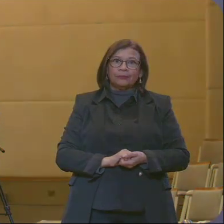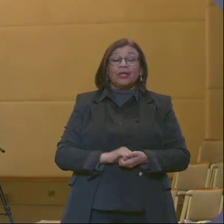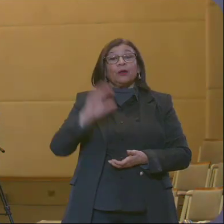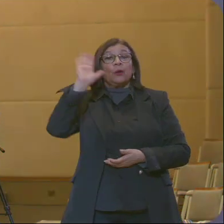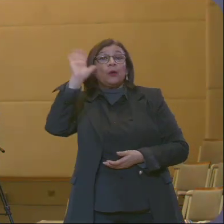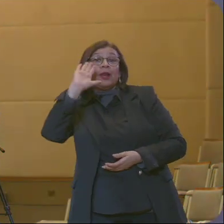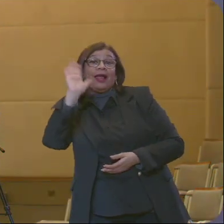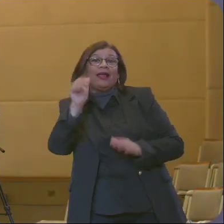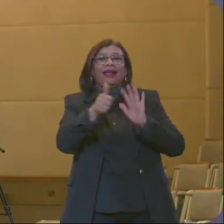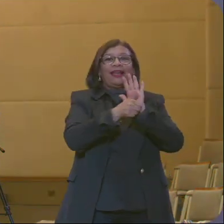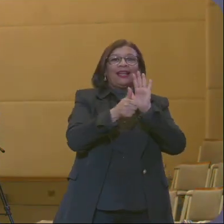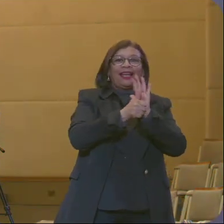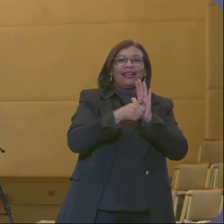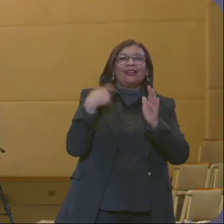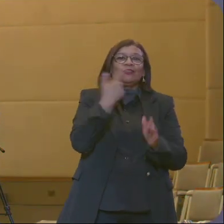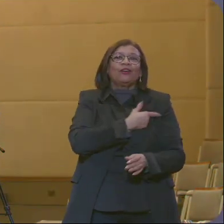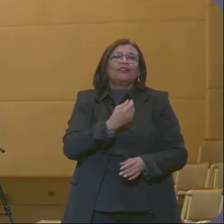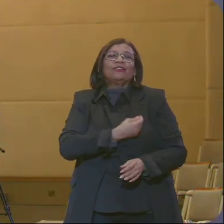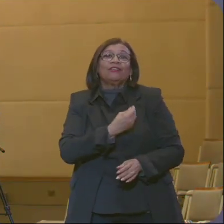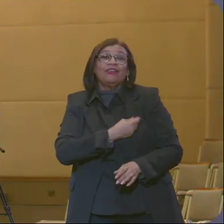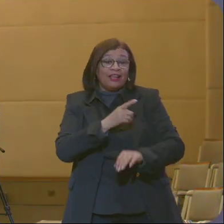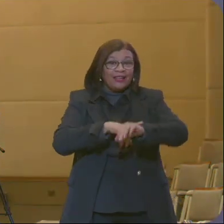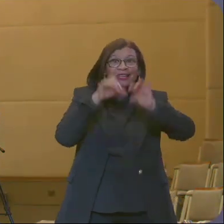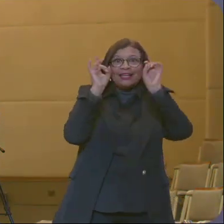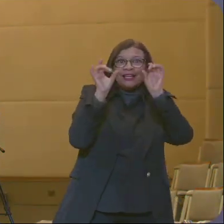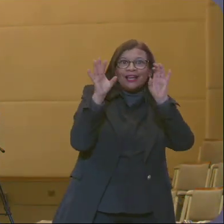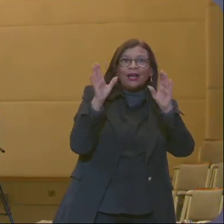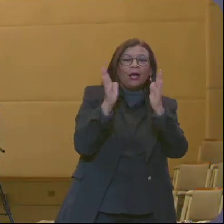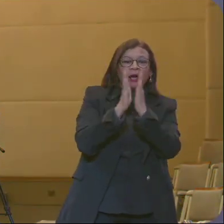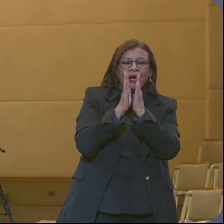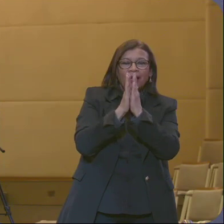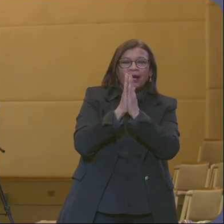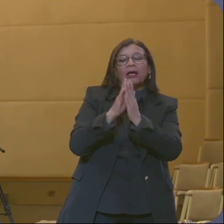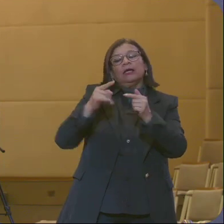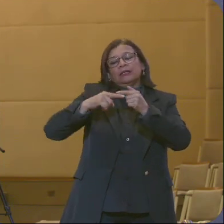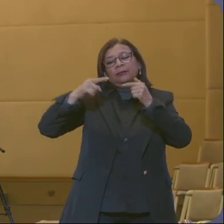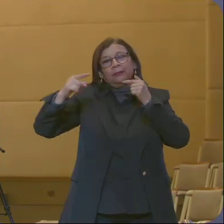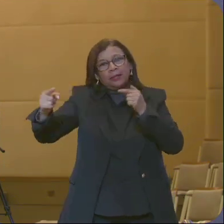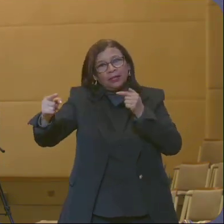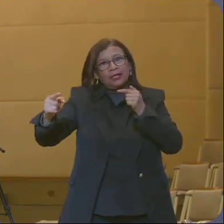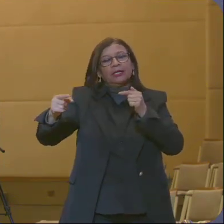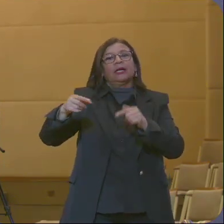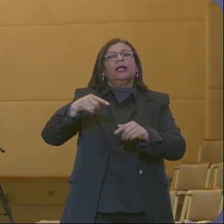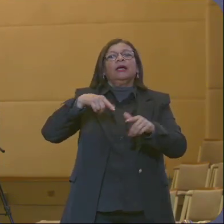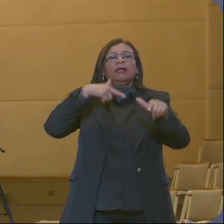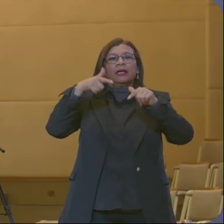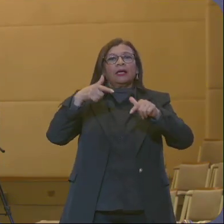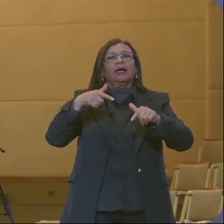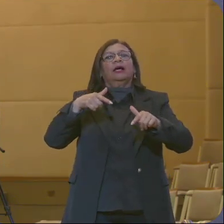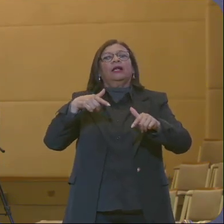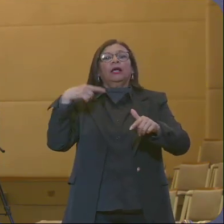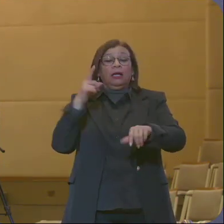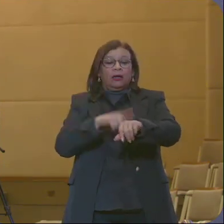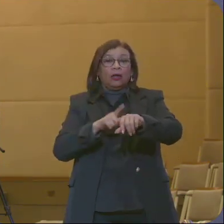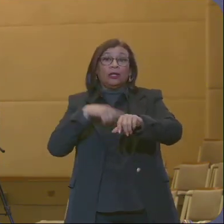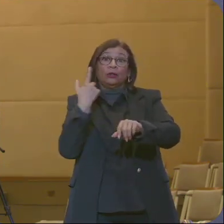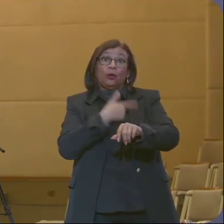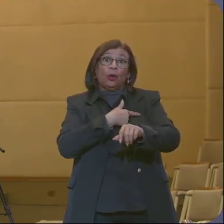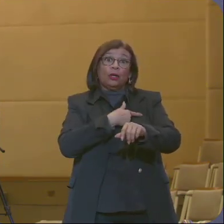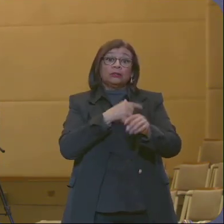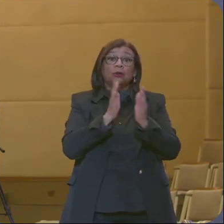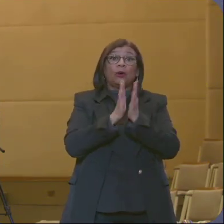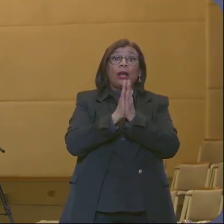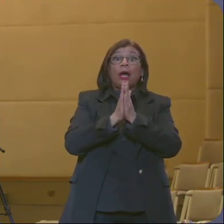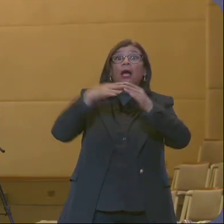Olá, igreja! A gente viveu um tempo tão especial de oração nessas semanas aqui na campanha A Presença. Está na hora da gente levar a oração para a